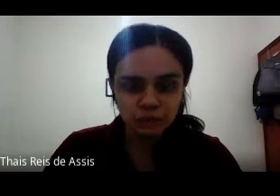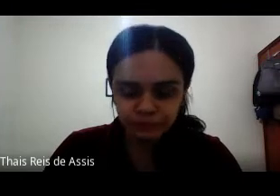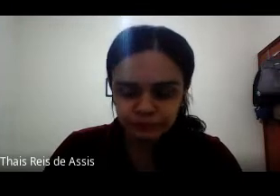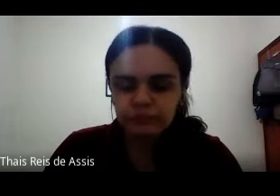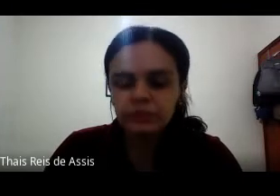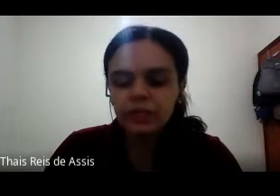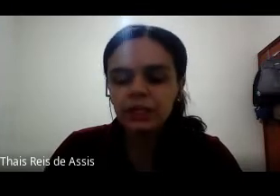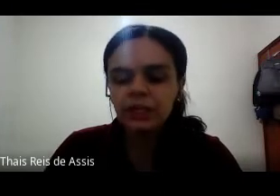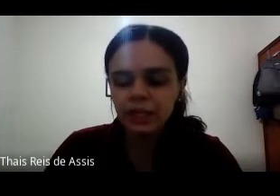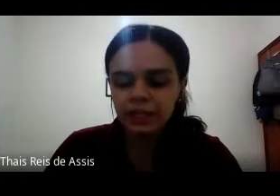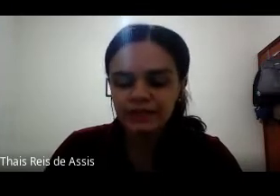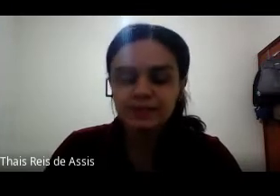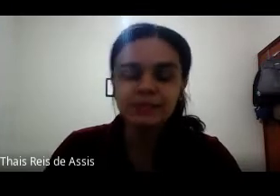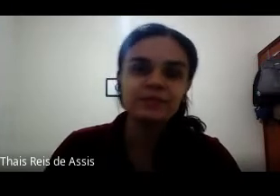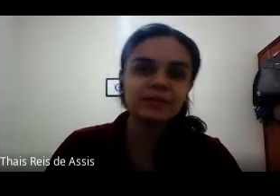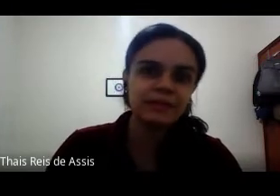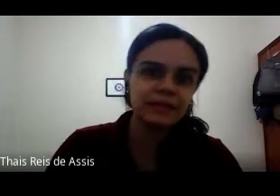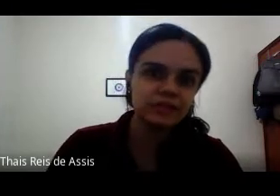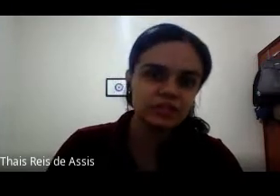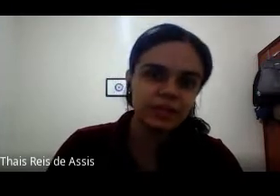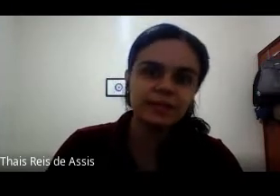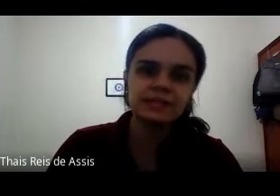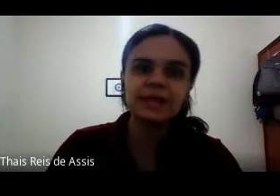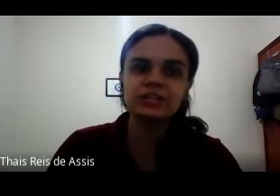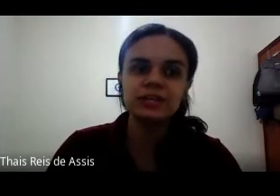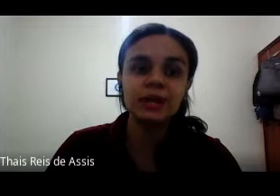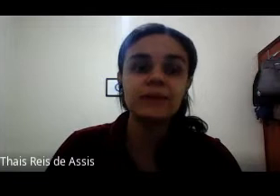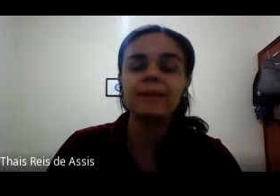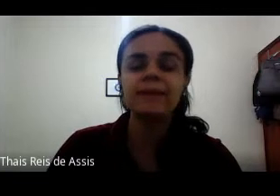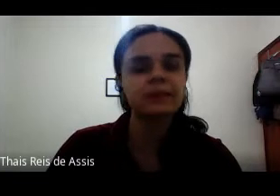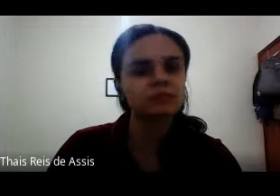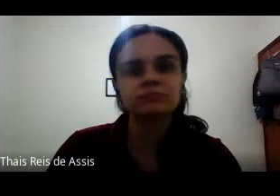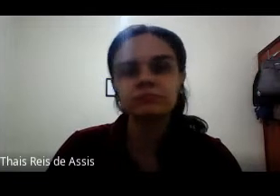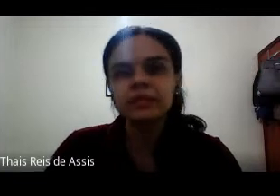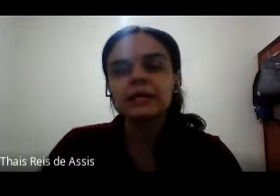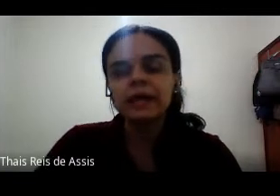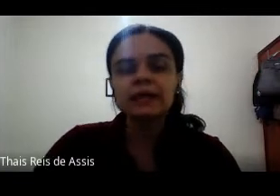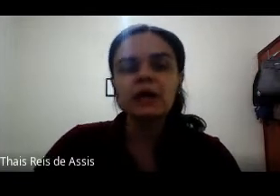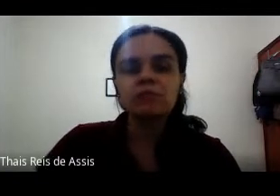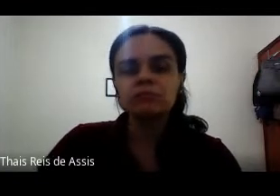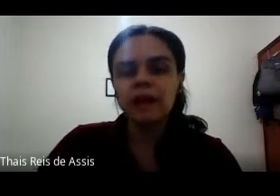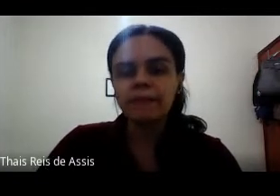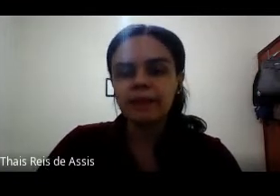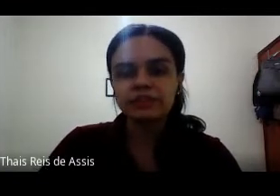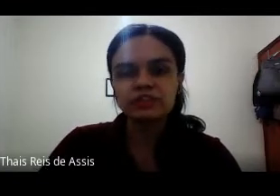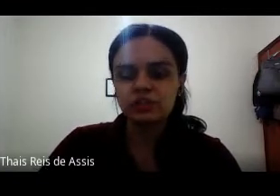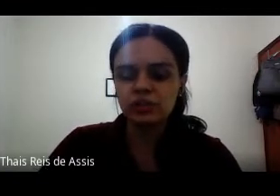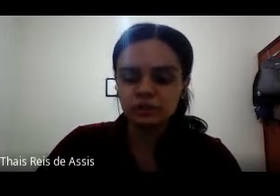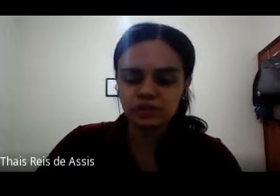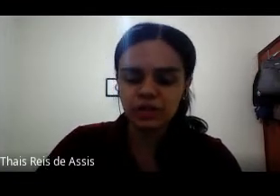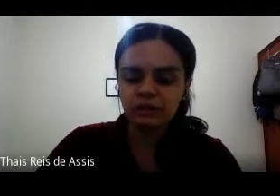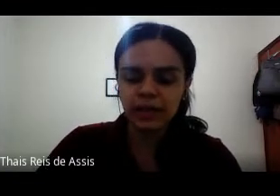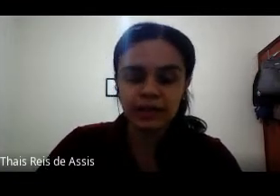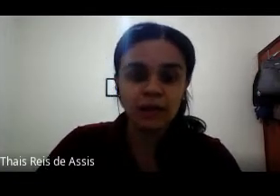isso e cada vez mais levantar a bandeira de que aprendizagem não é padrão. Cada um aprende de